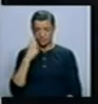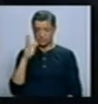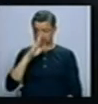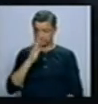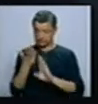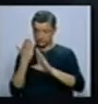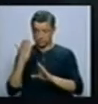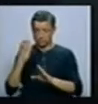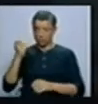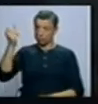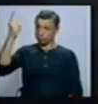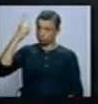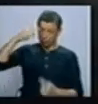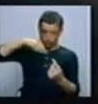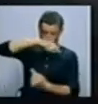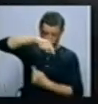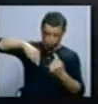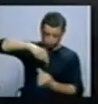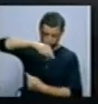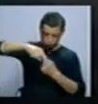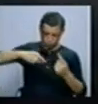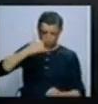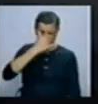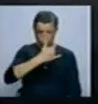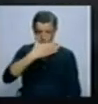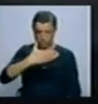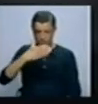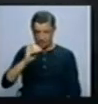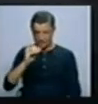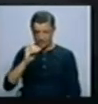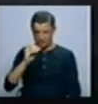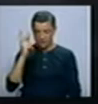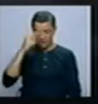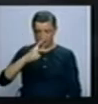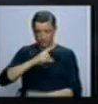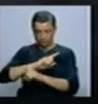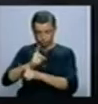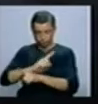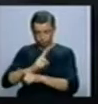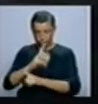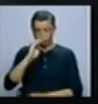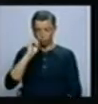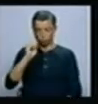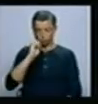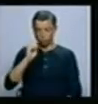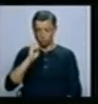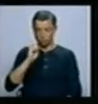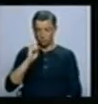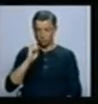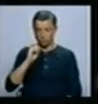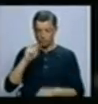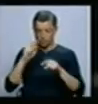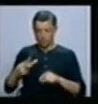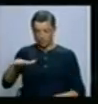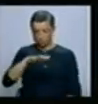bocado que o Sol gira à volta do centro da Via Láctea a 210 km por segundo, o que nós encontramos nestas super espirais, em